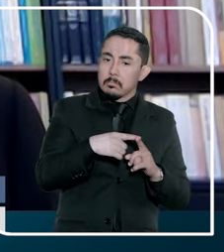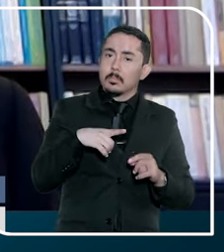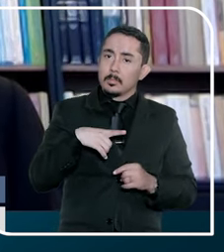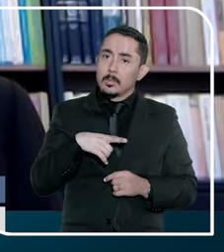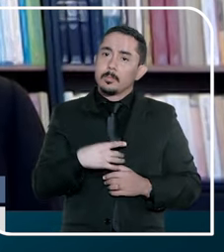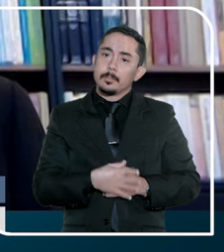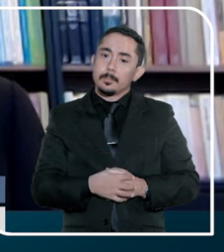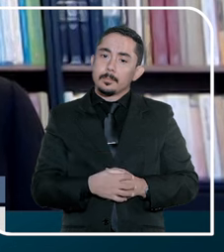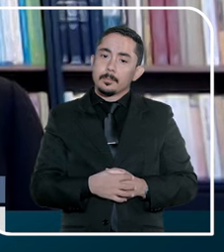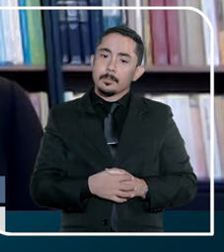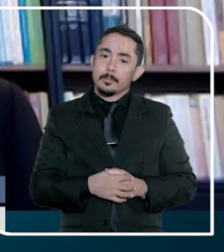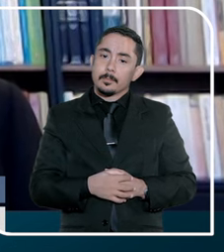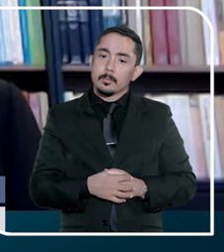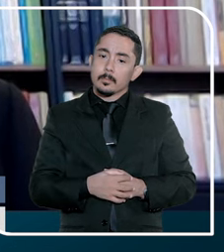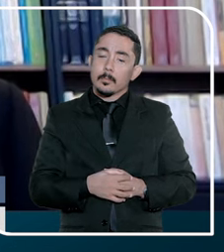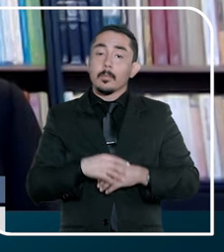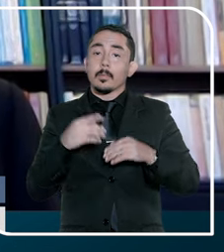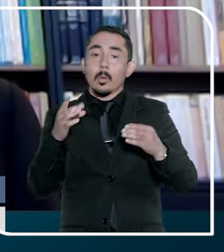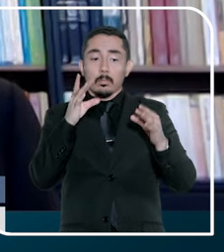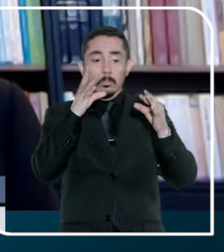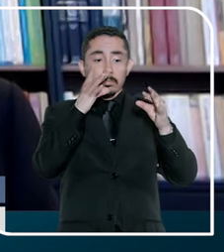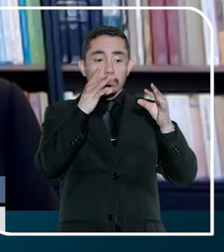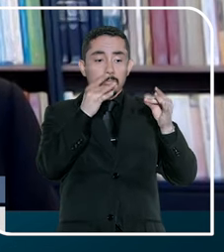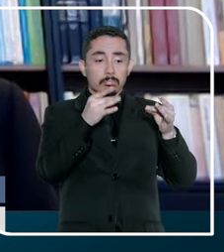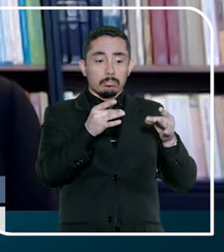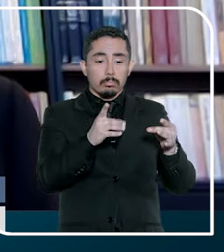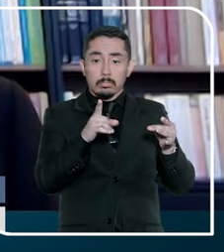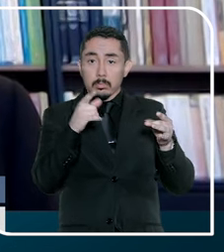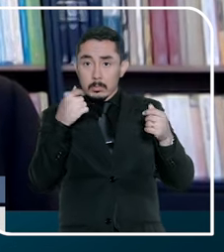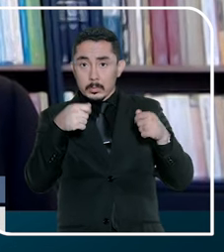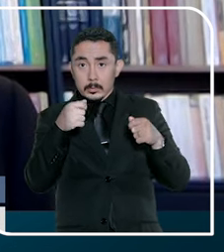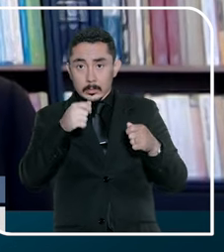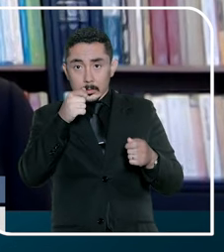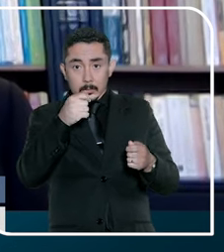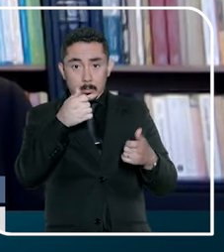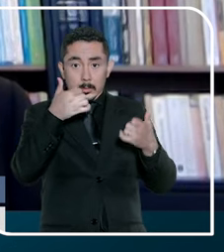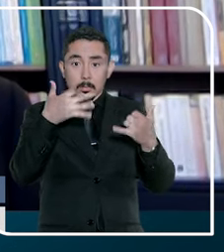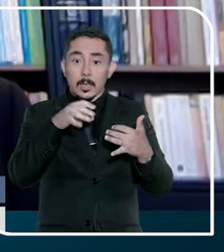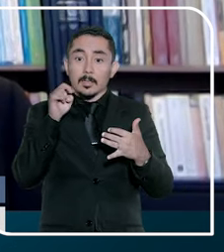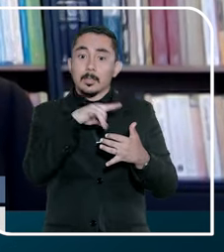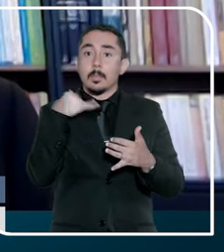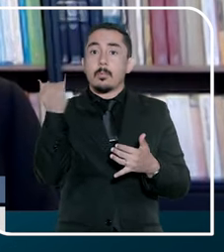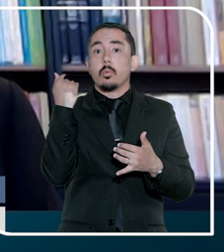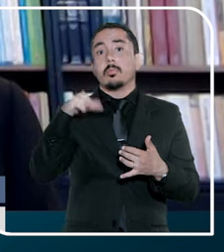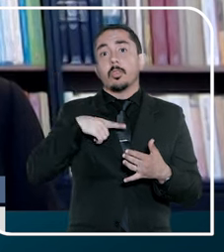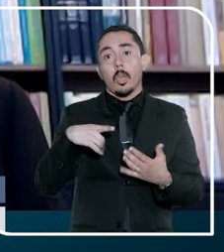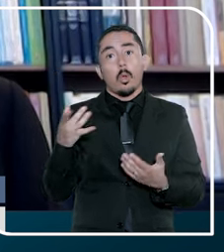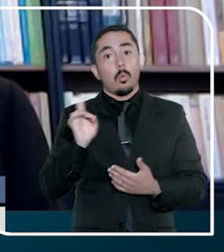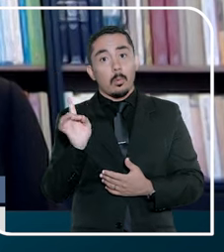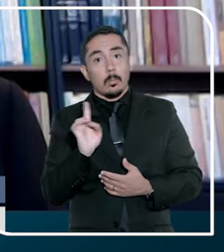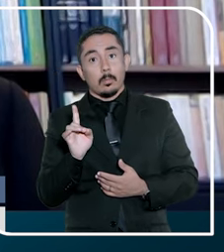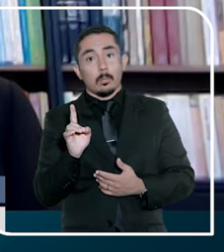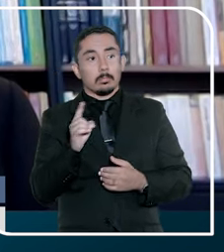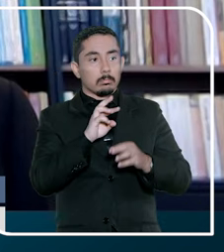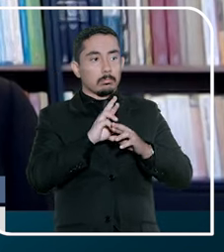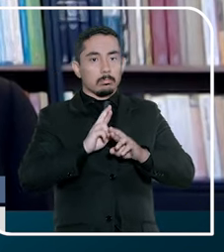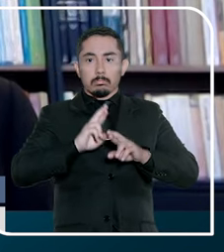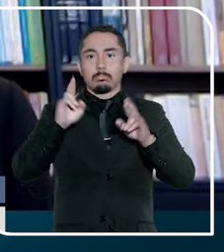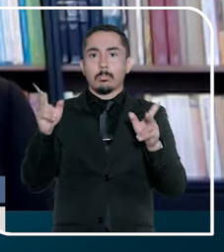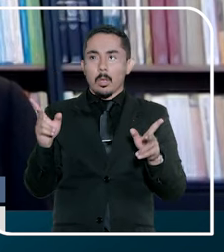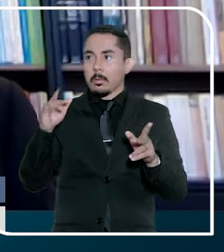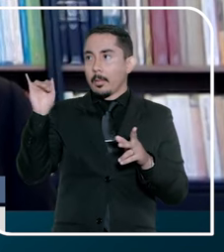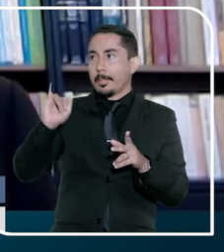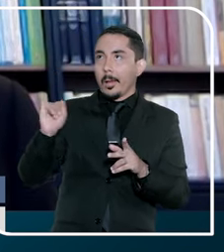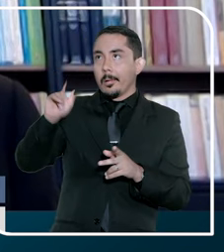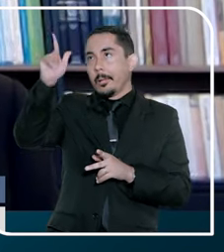pelos quais os fatos devem ser definidos como eh relevantes ou não eles não são muito diferentes na Itália na Alemanha